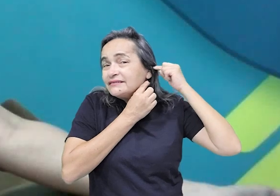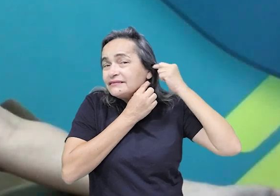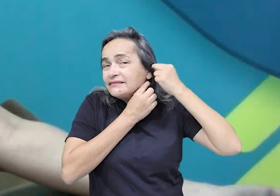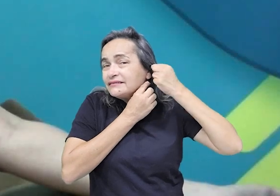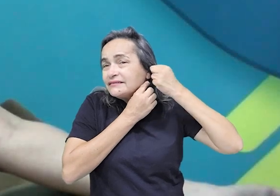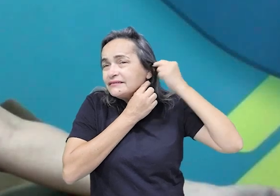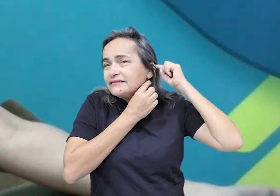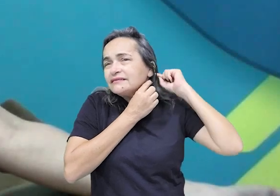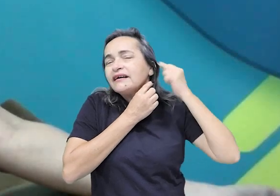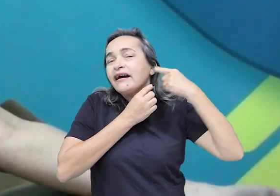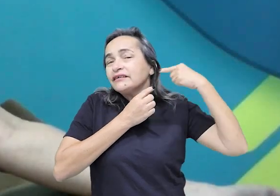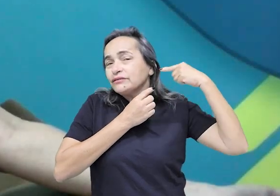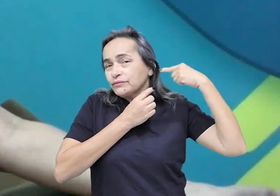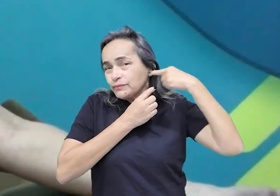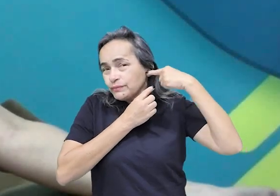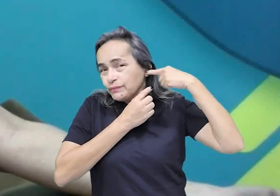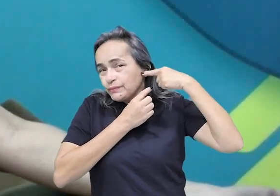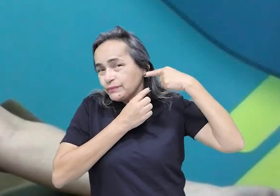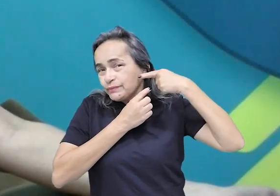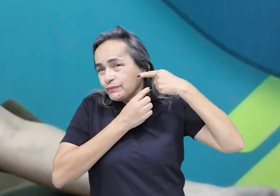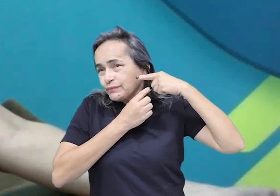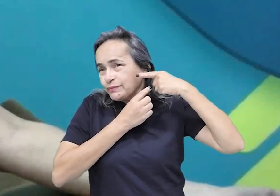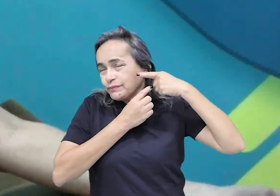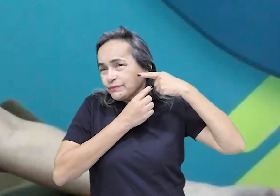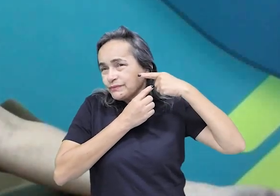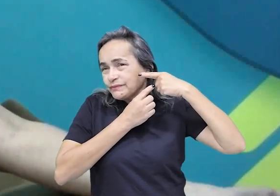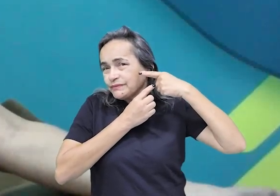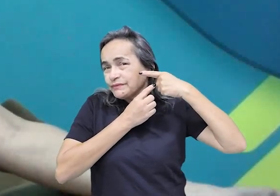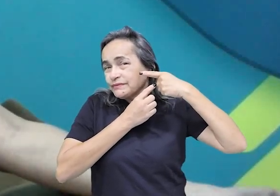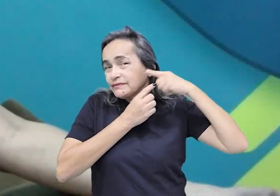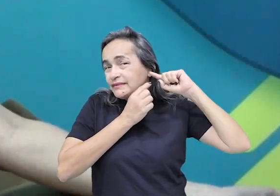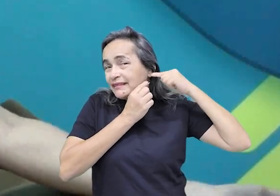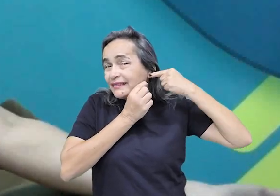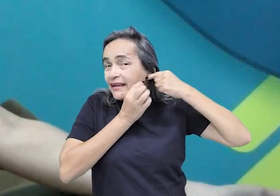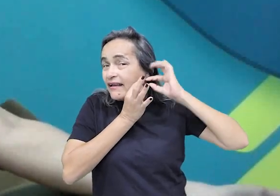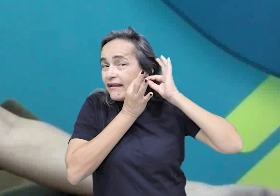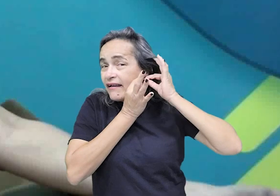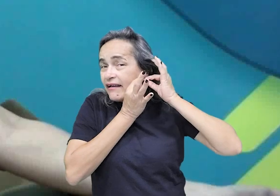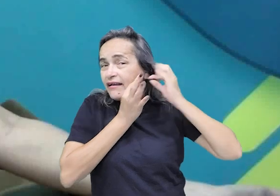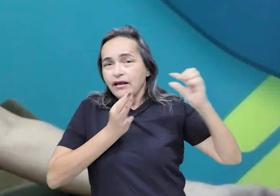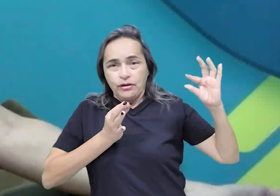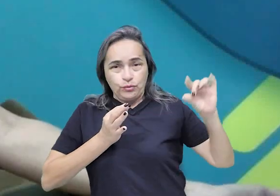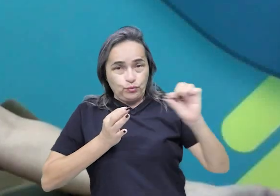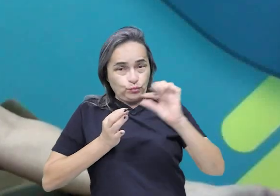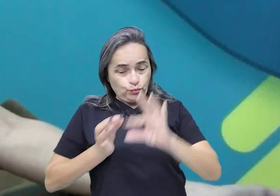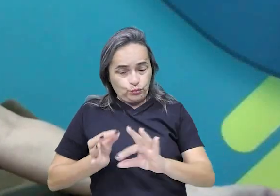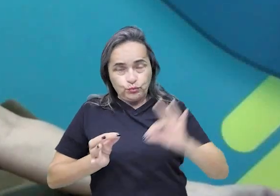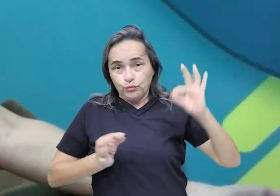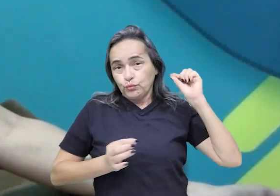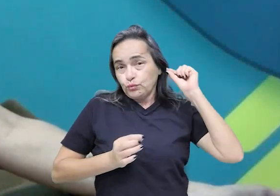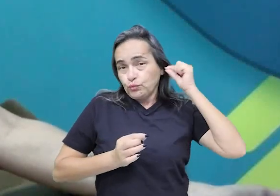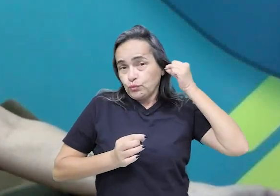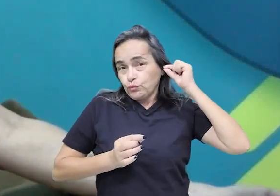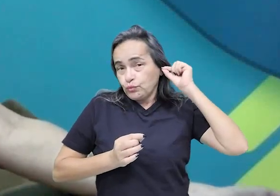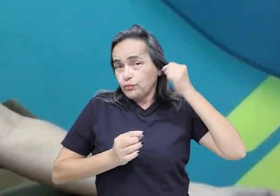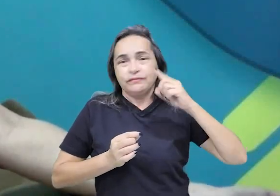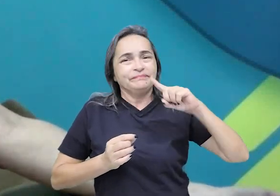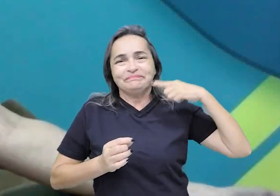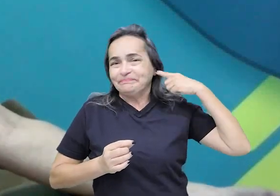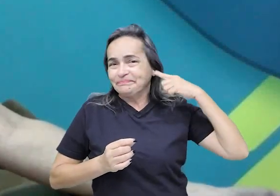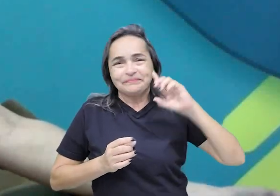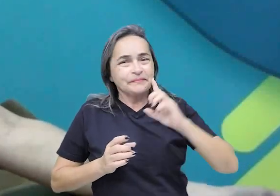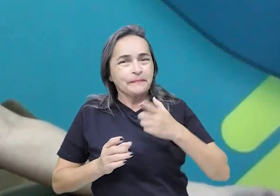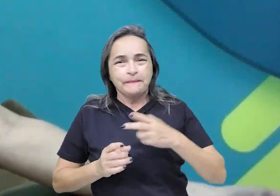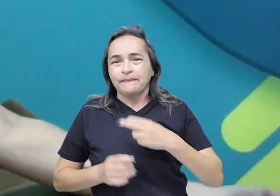esse conduto, que vai de encontro a esse conduto, dentro desse conduto não deve ser utilizado o cotonete, tá?